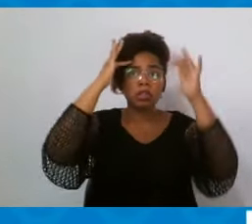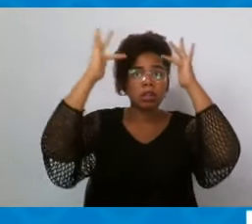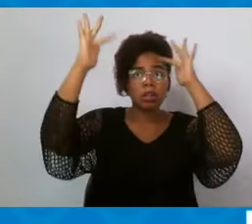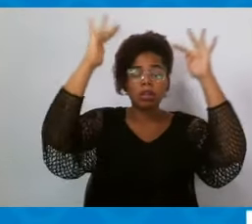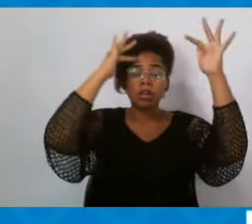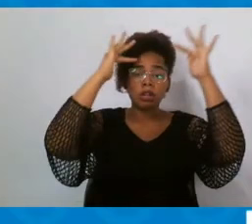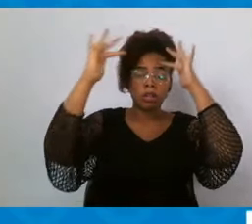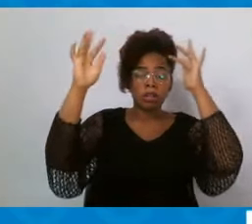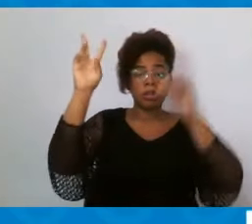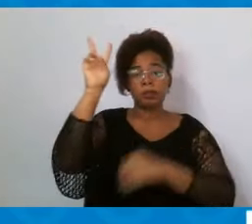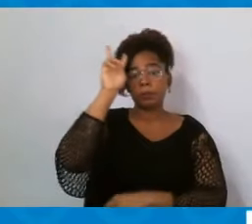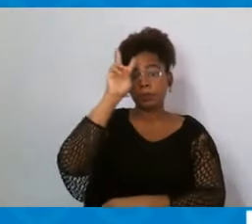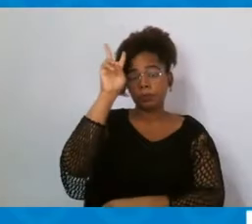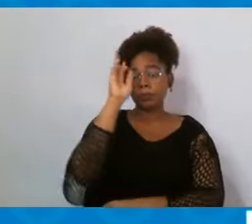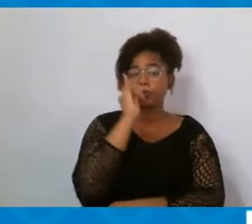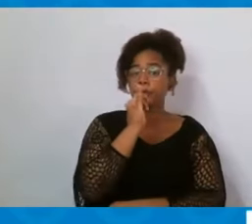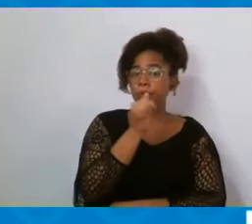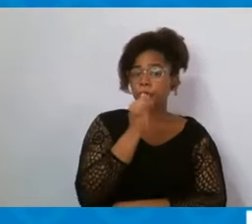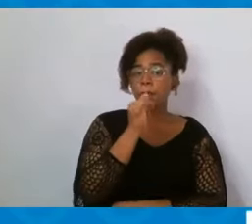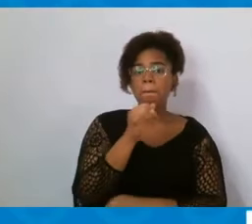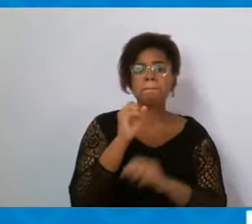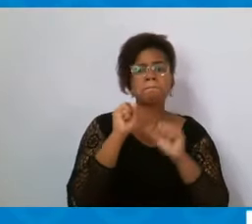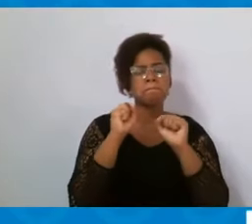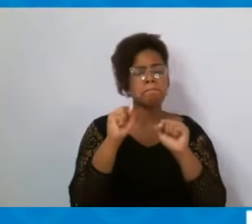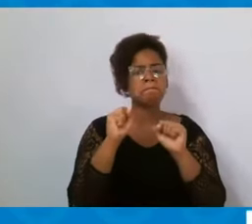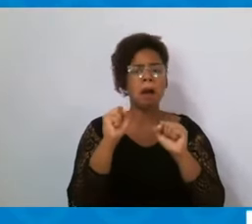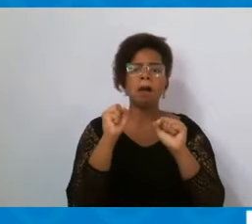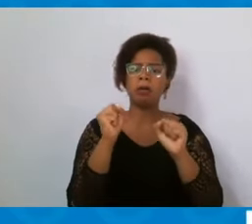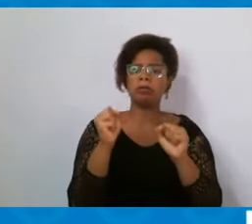histórias, onde eu posso ficcionar